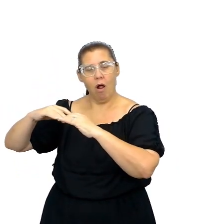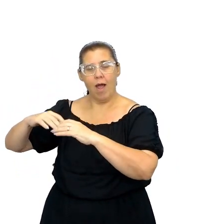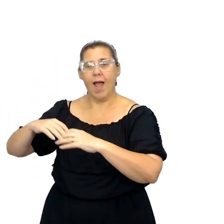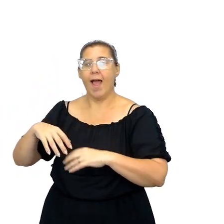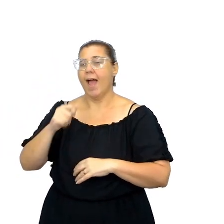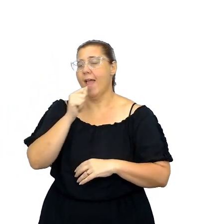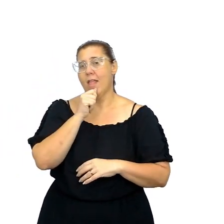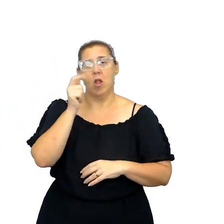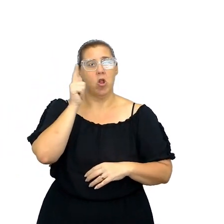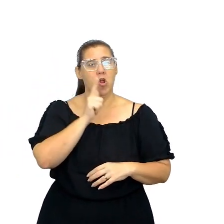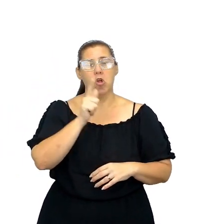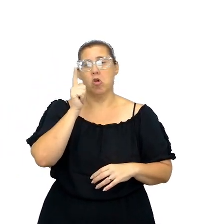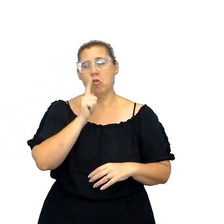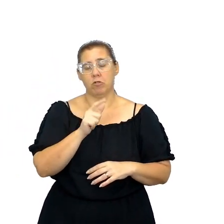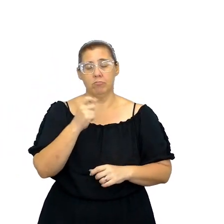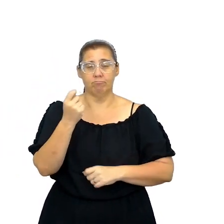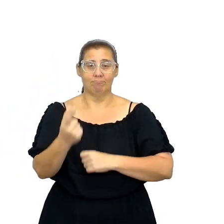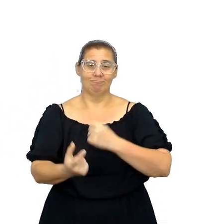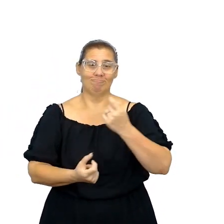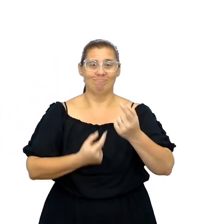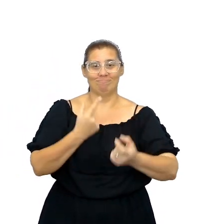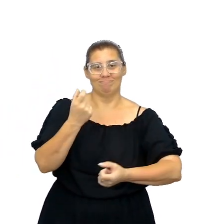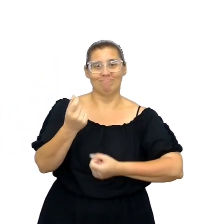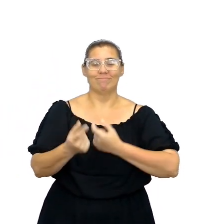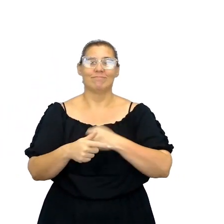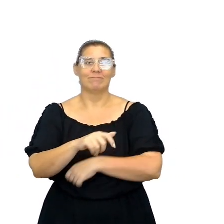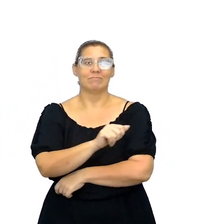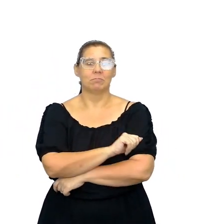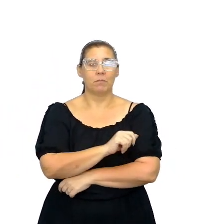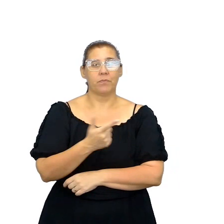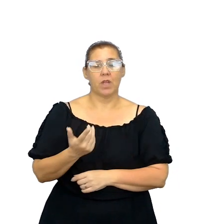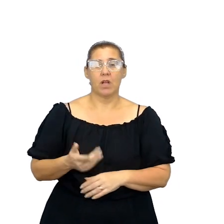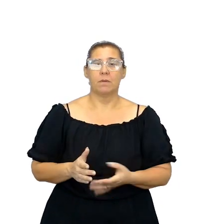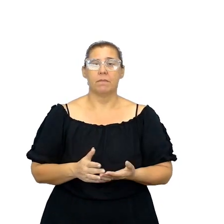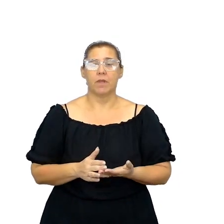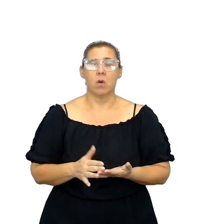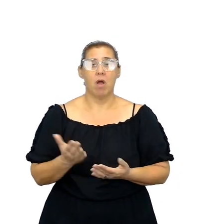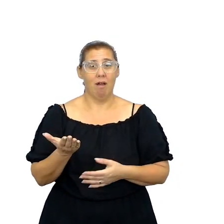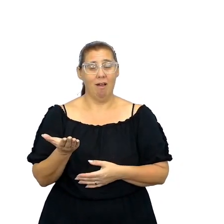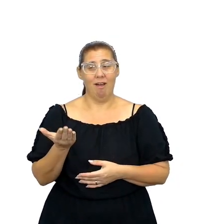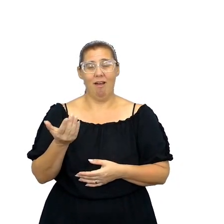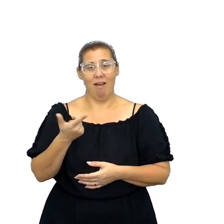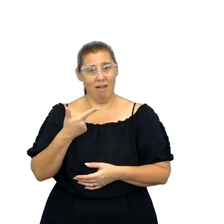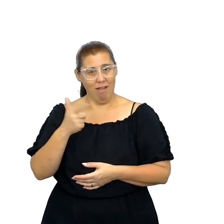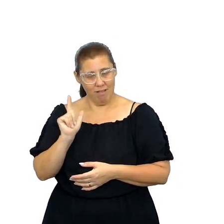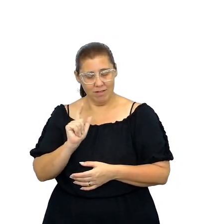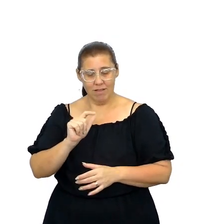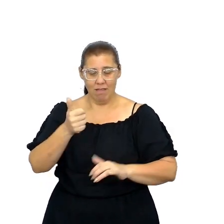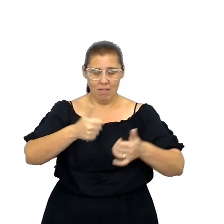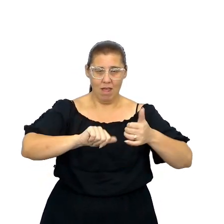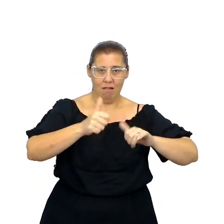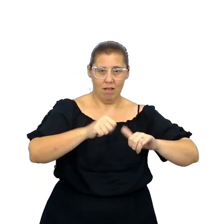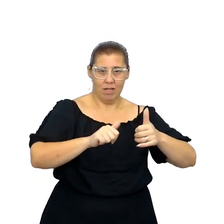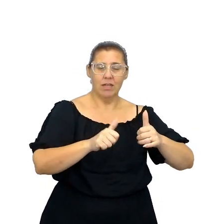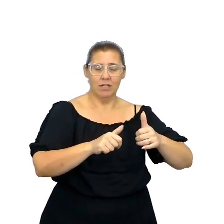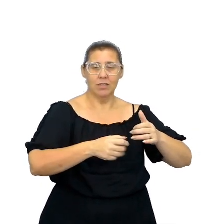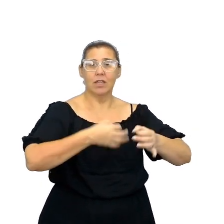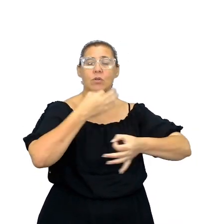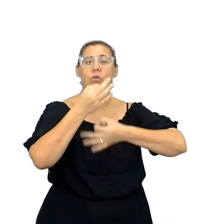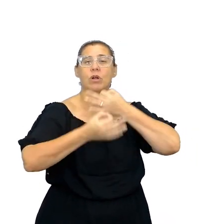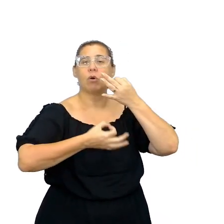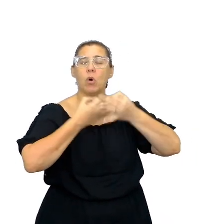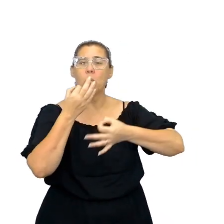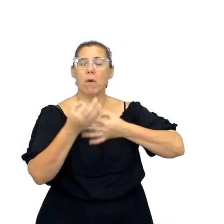não alcançados por alguns alunos. Então, antes de se analisar os movimentos argumentativos, como é proposto aqui